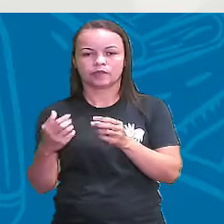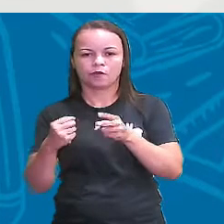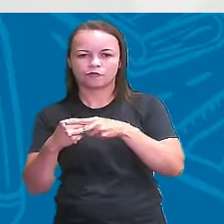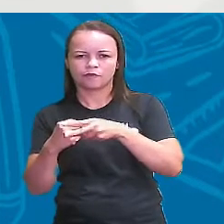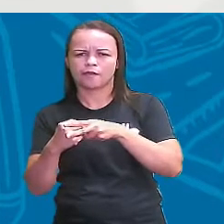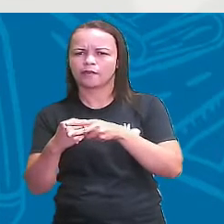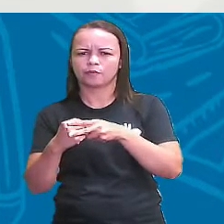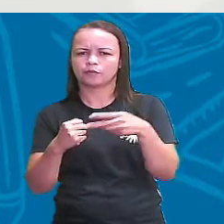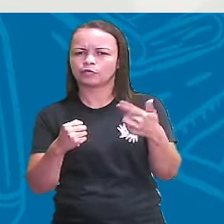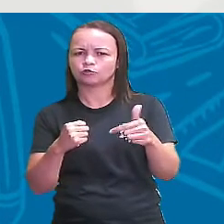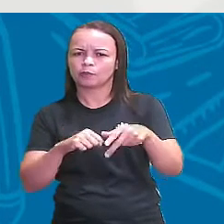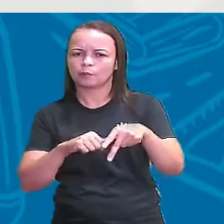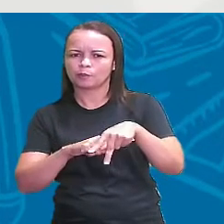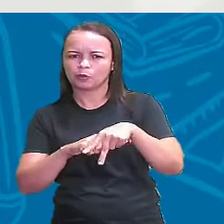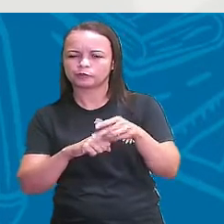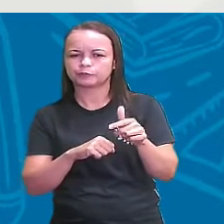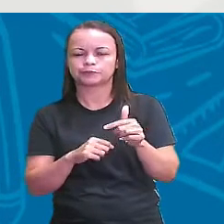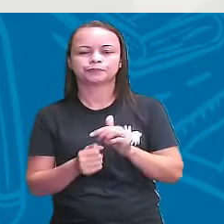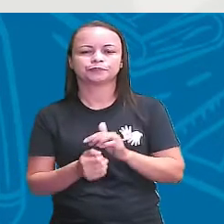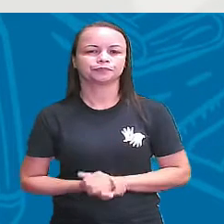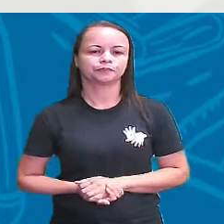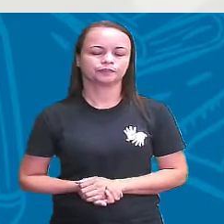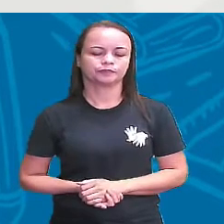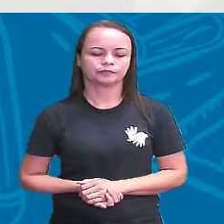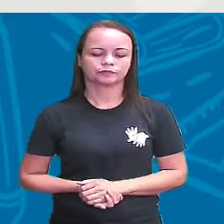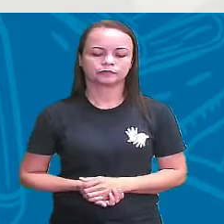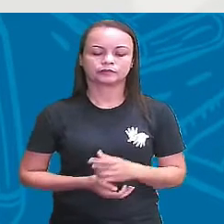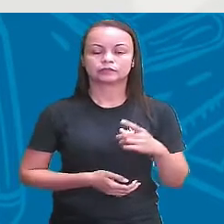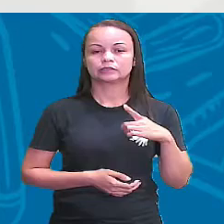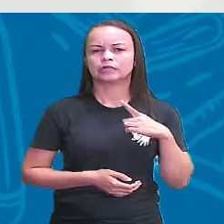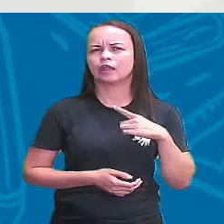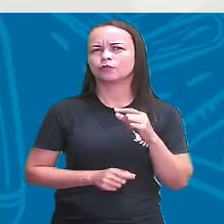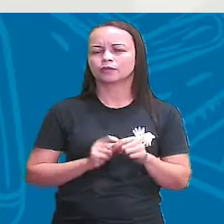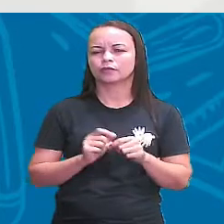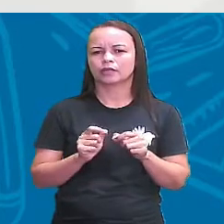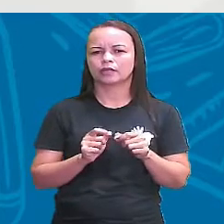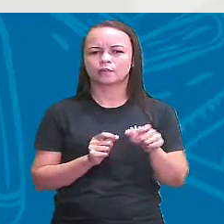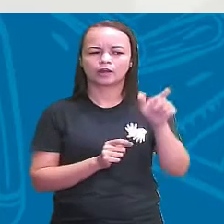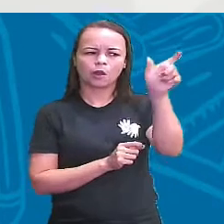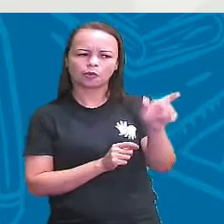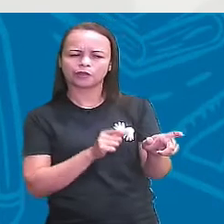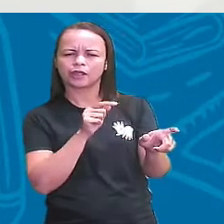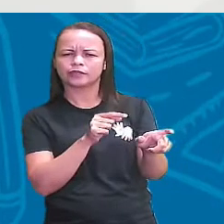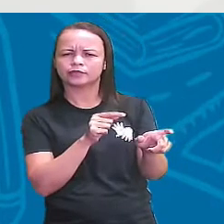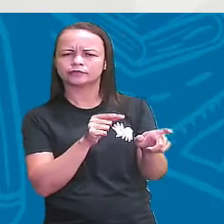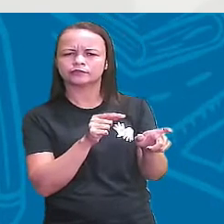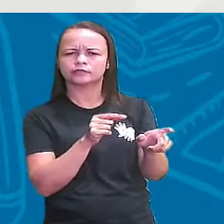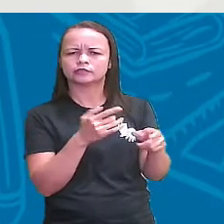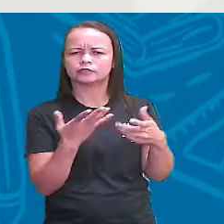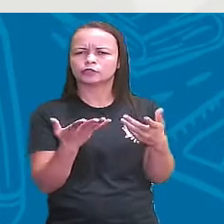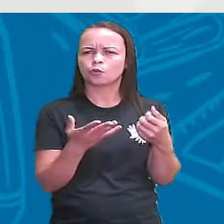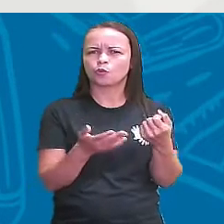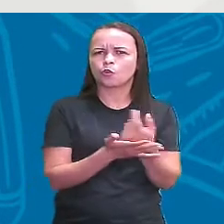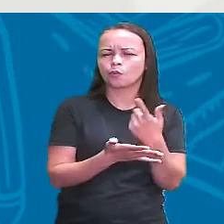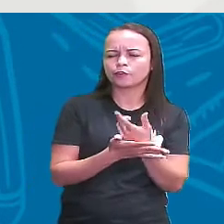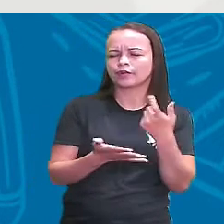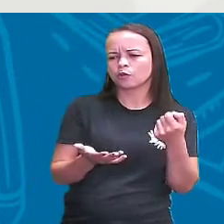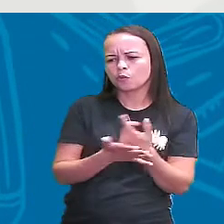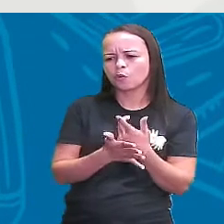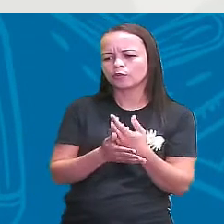nenhuma preposição, certo? Aí eu tenho para alguém, quem compra alguma coisa